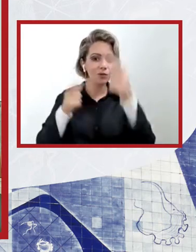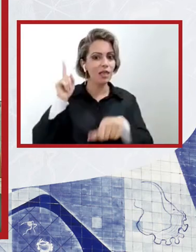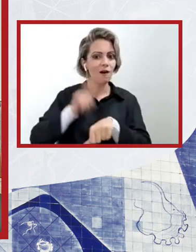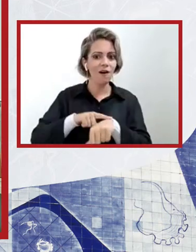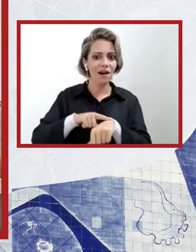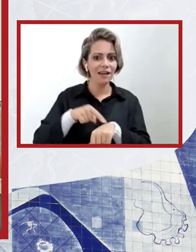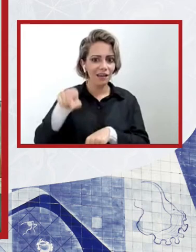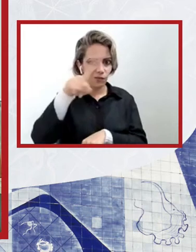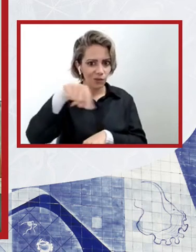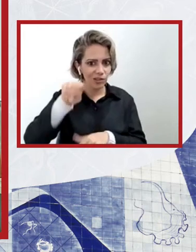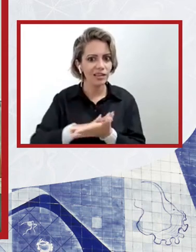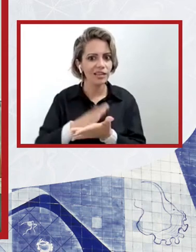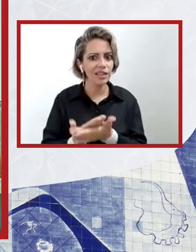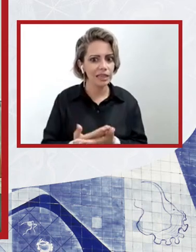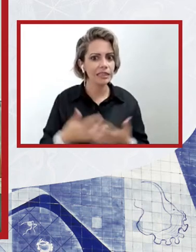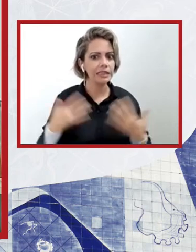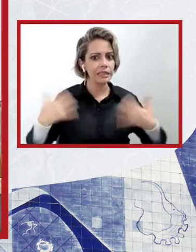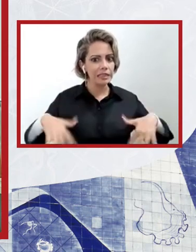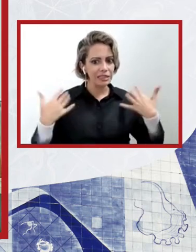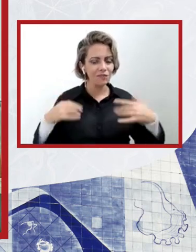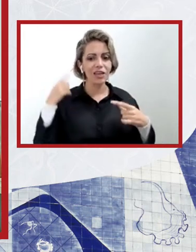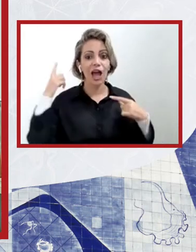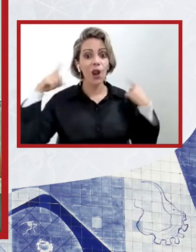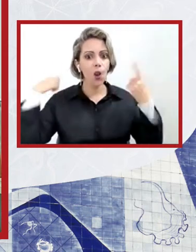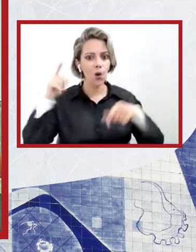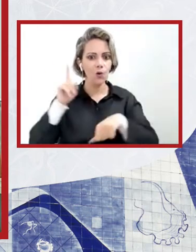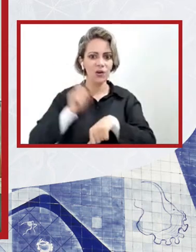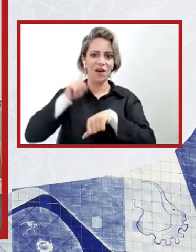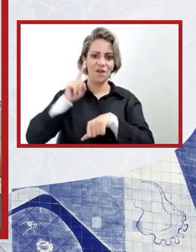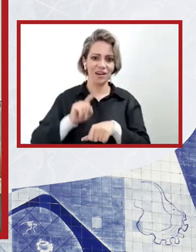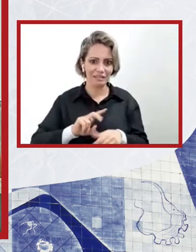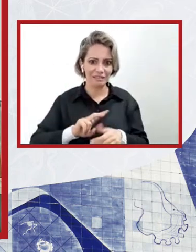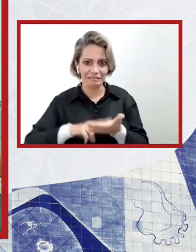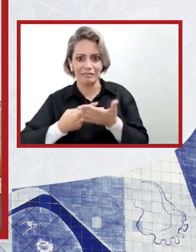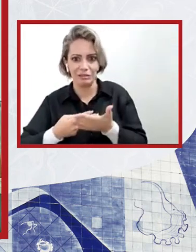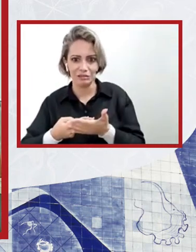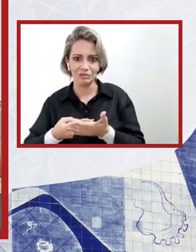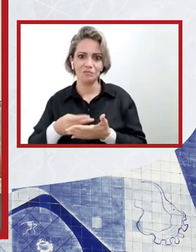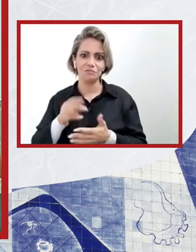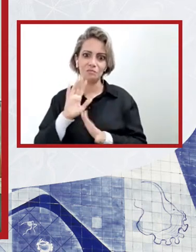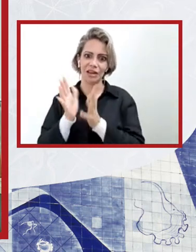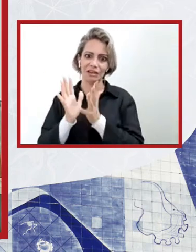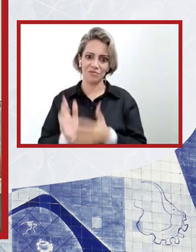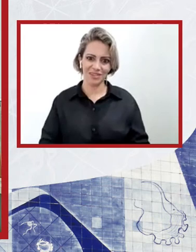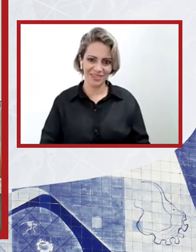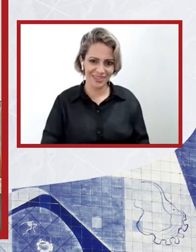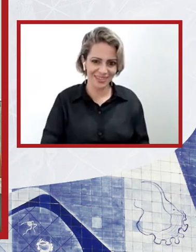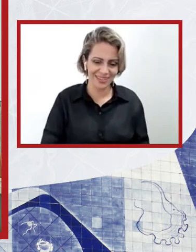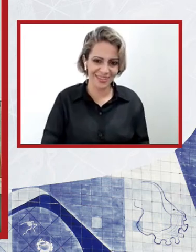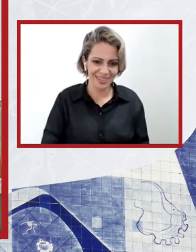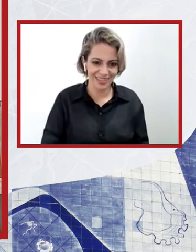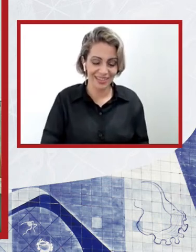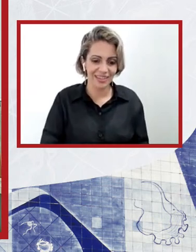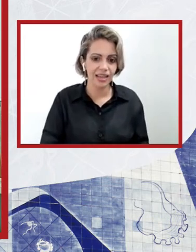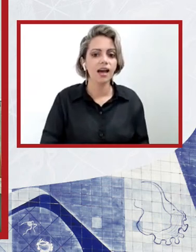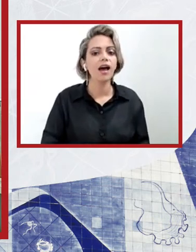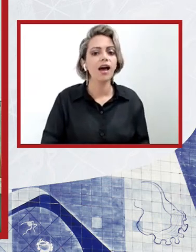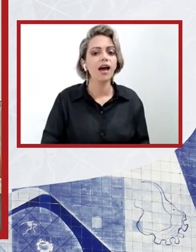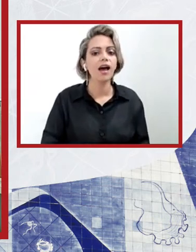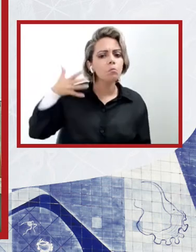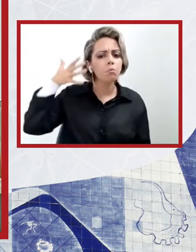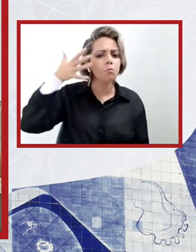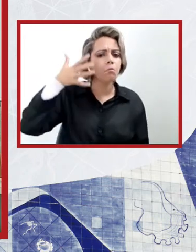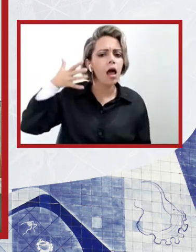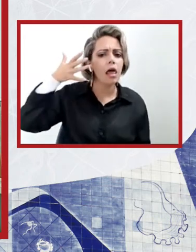Vamos lá. Eu vou projetar aqui essa palestra, porque não é nada, não. As pessoas com deficiência